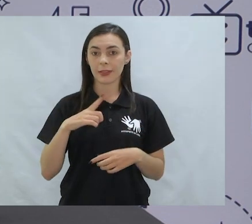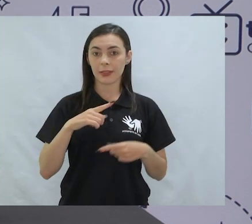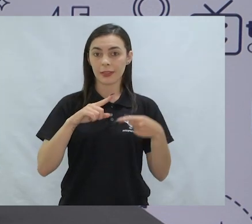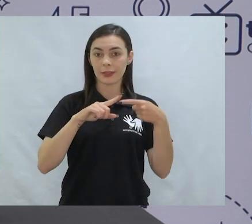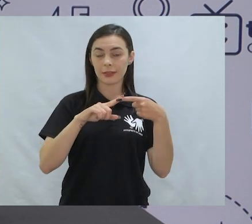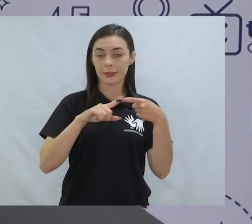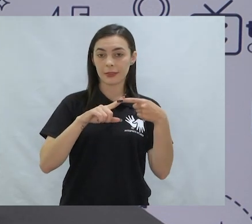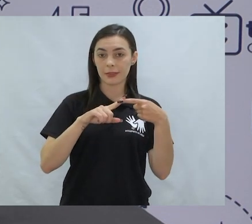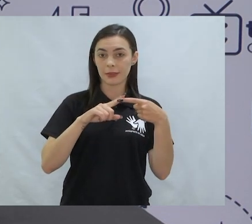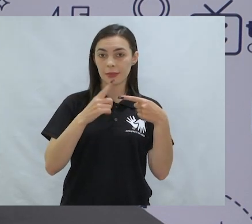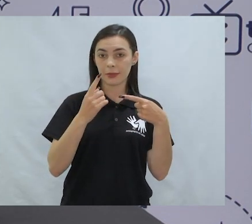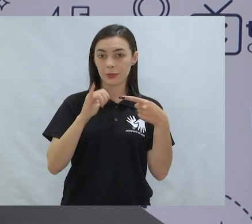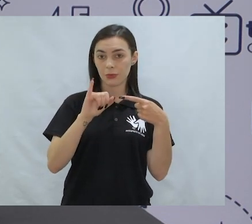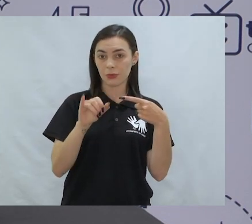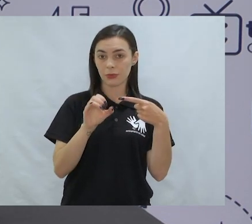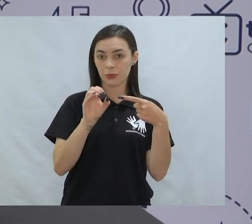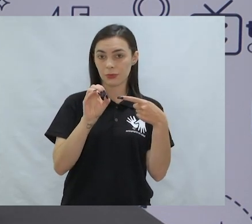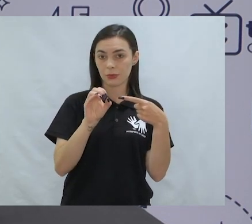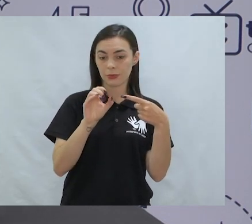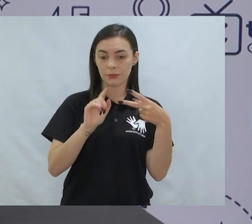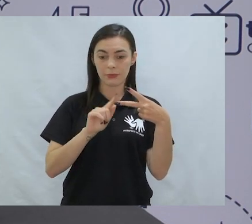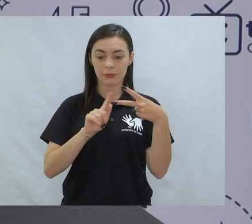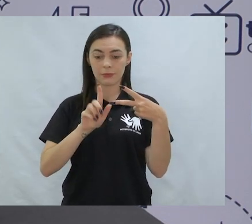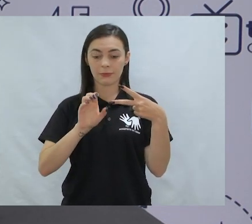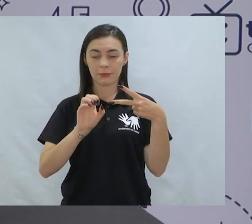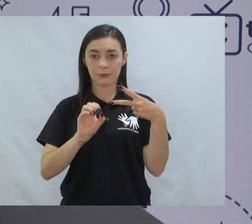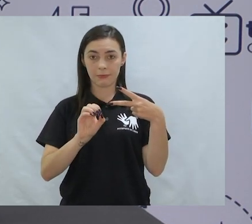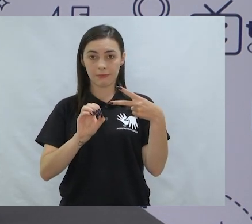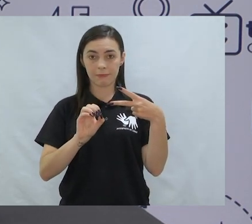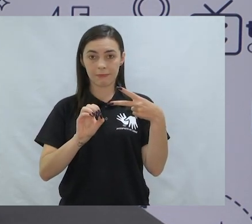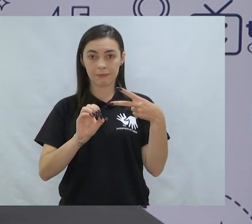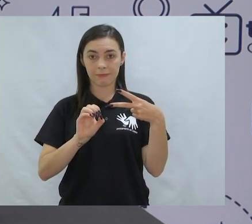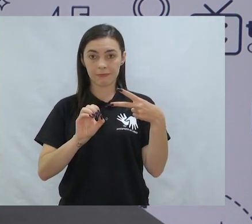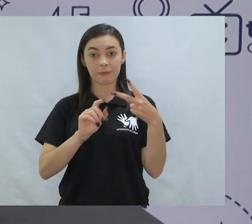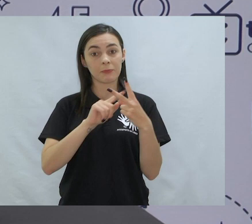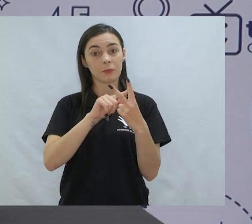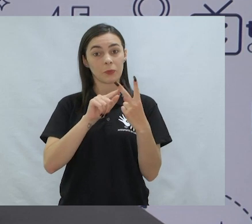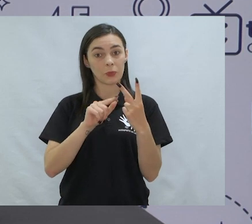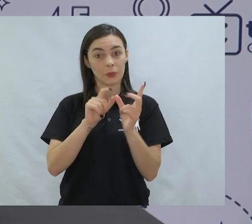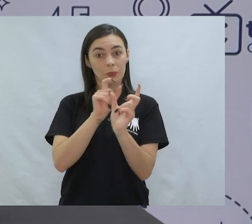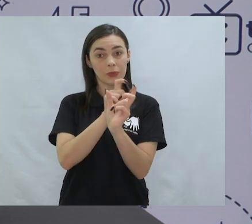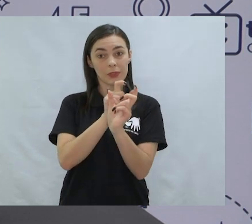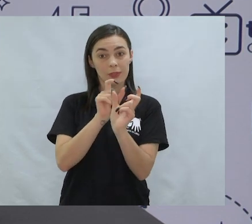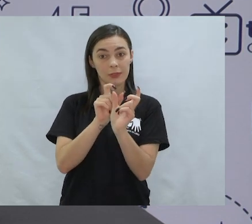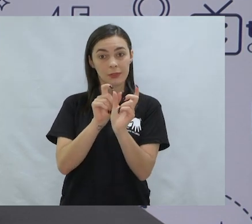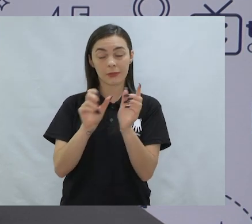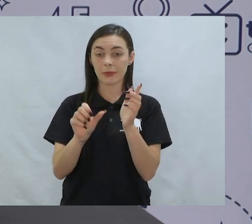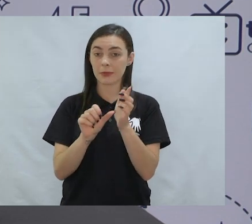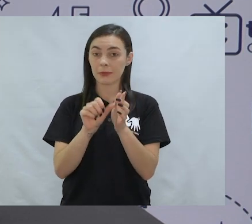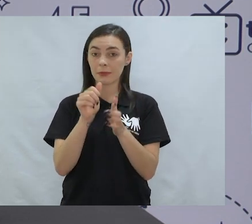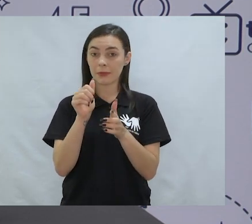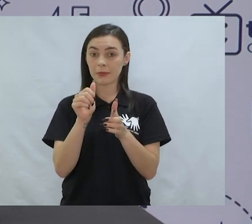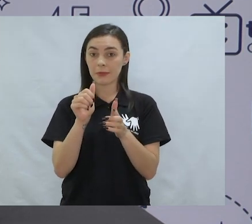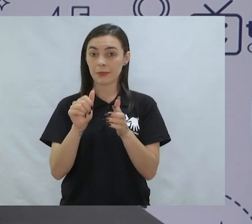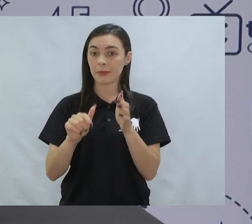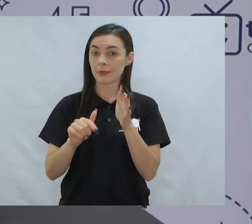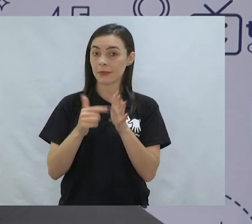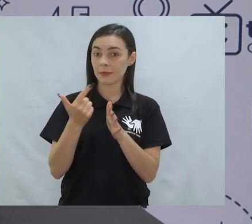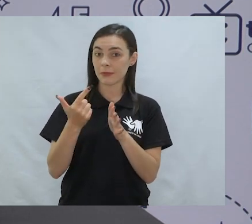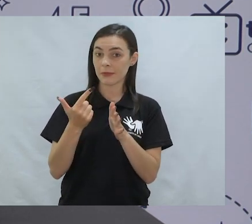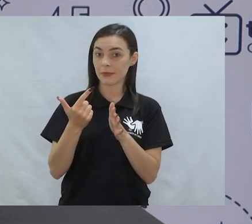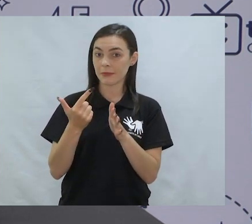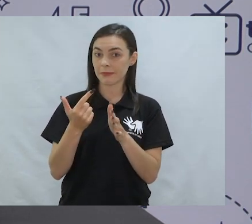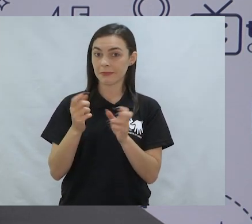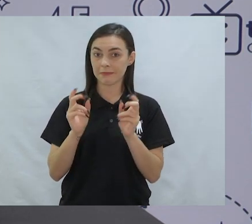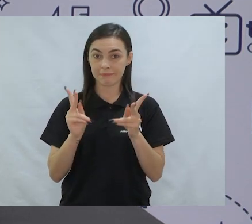sílabas, nós temos uma sílaba, duas sílabas. A primeira sílaba e a